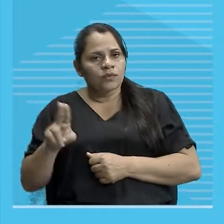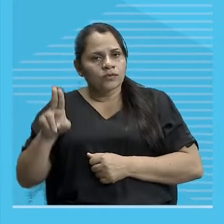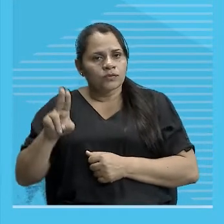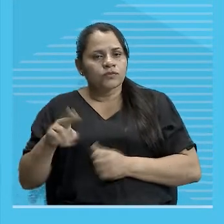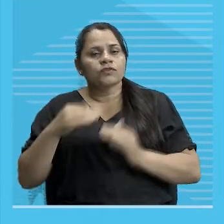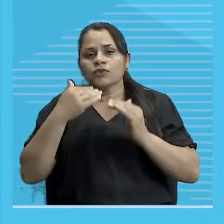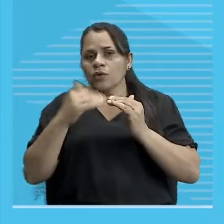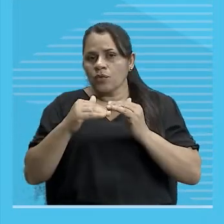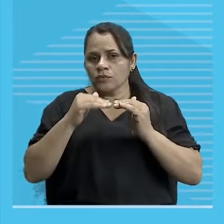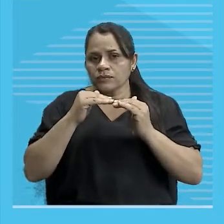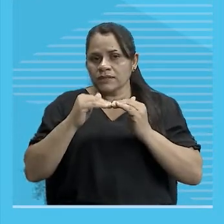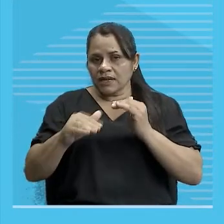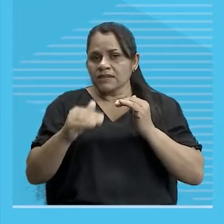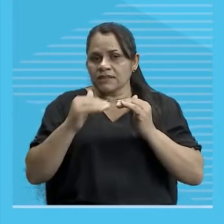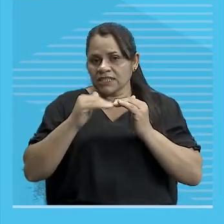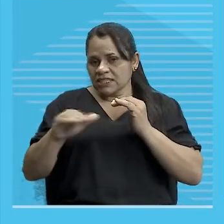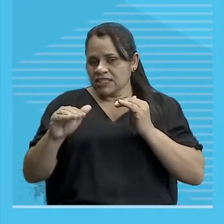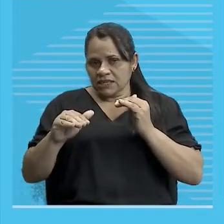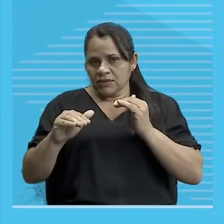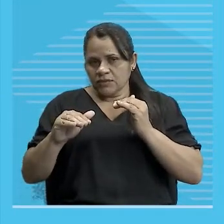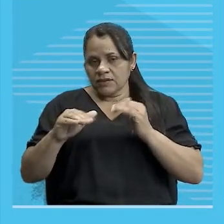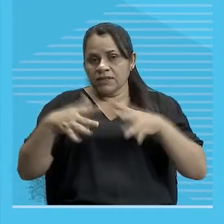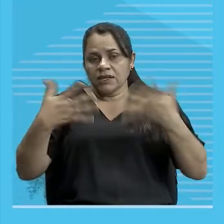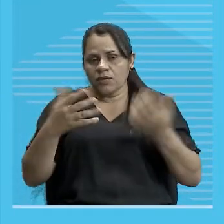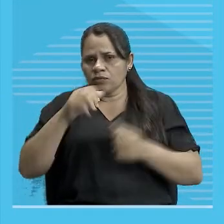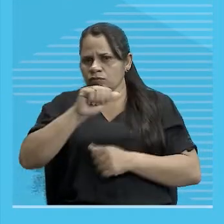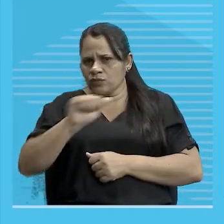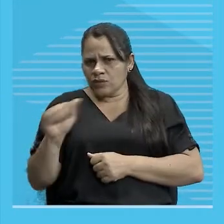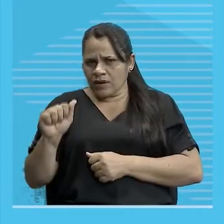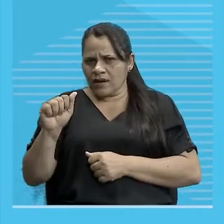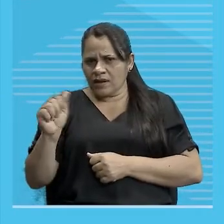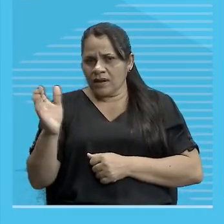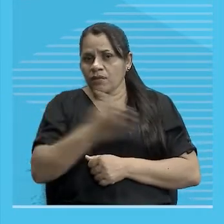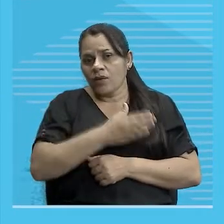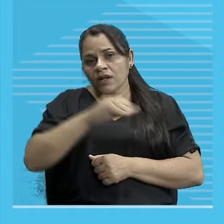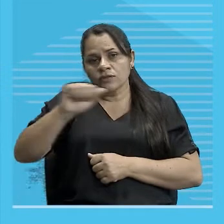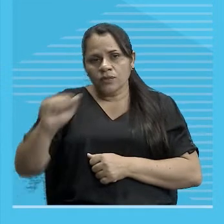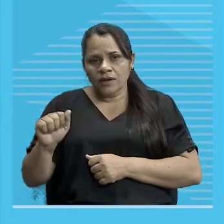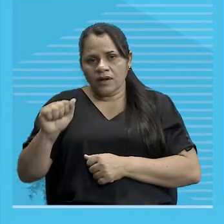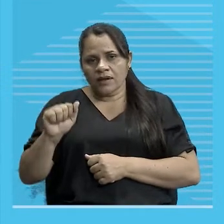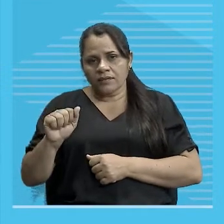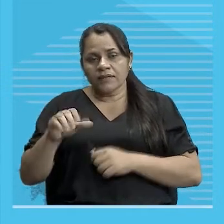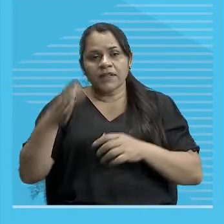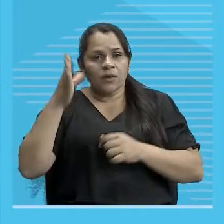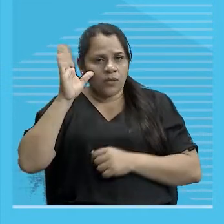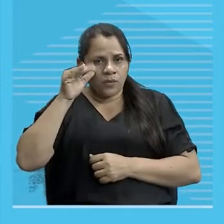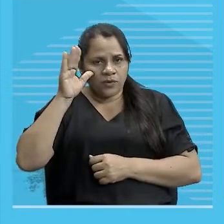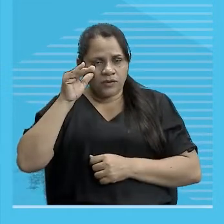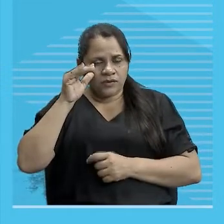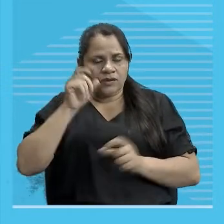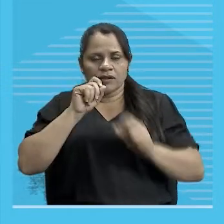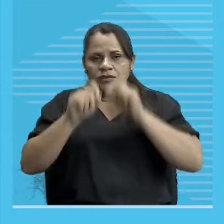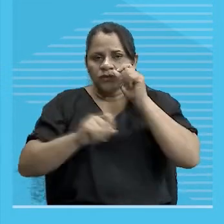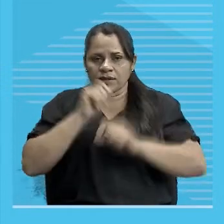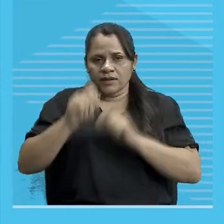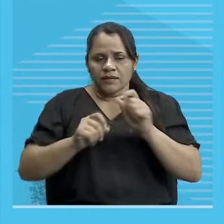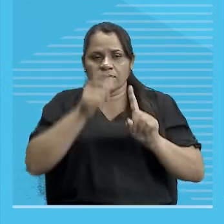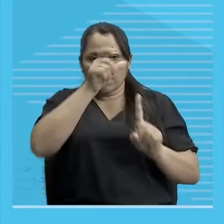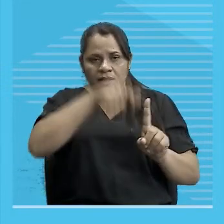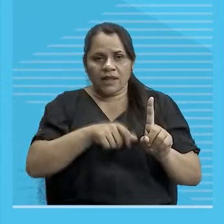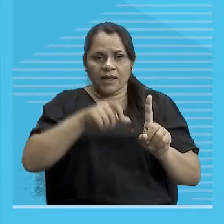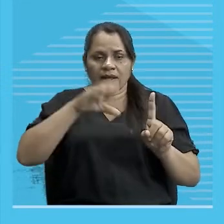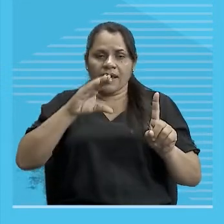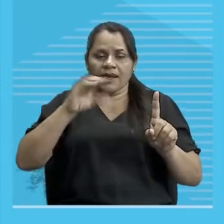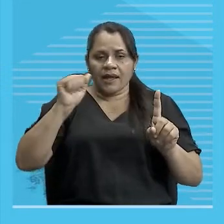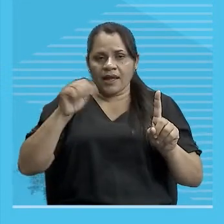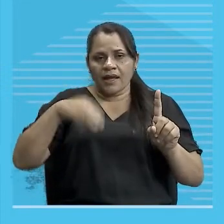contração. Você vê que dos dois A só sobrou um. Curiosidades. Na época de Camões,